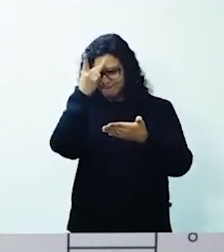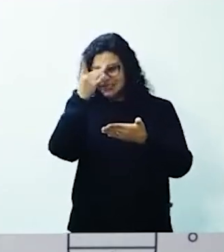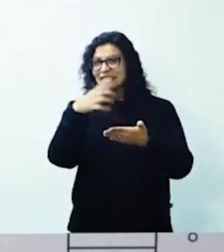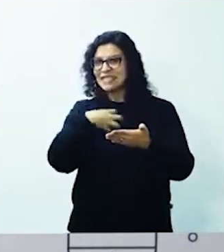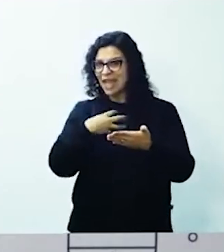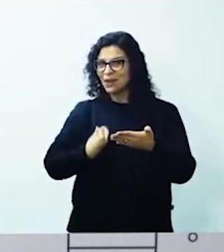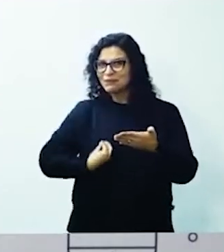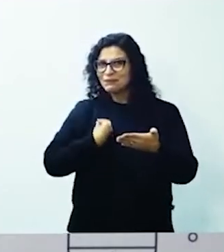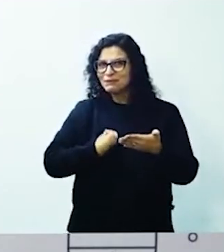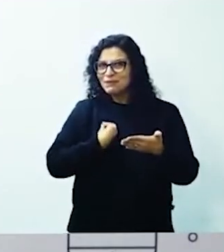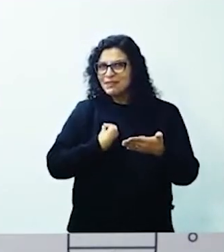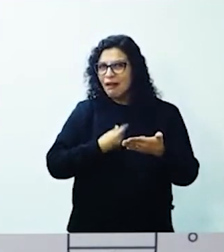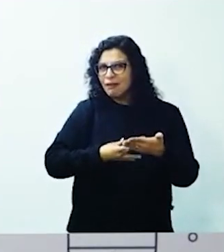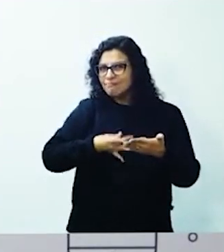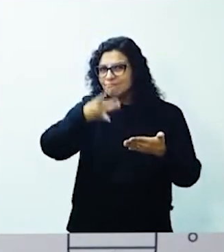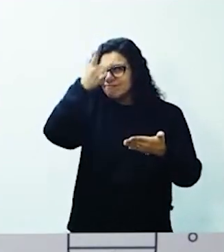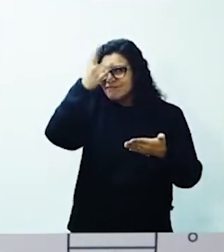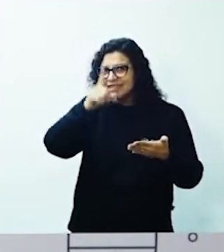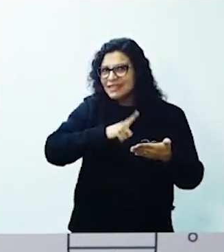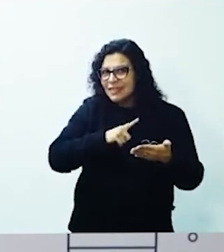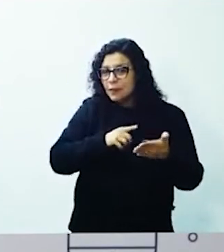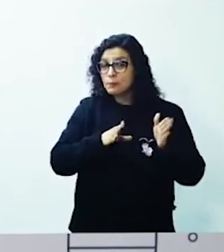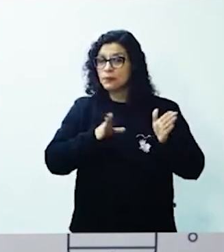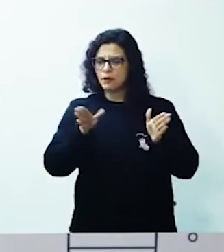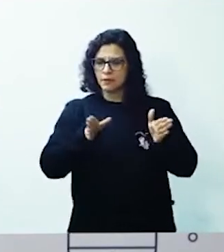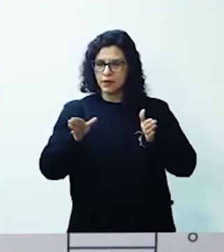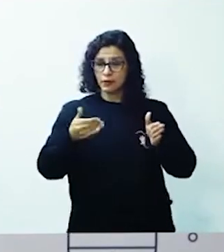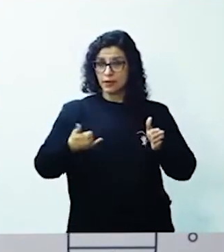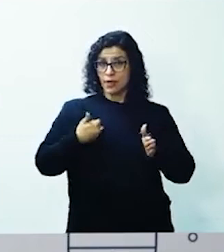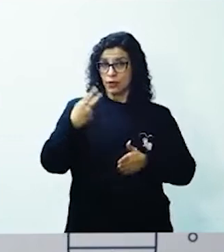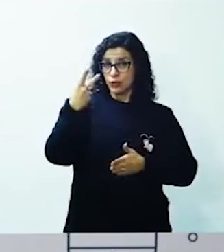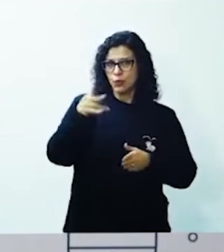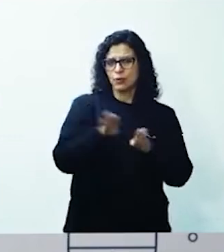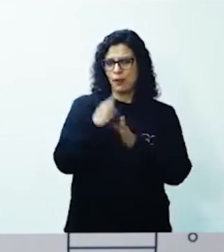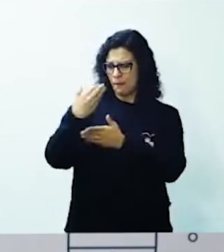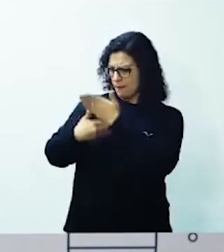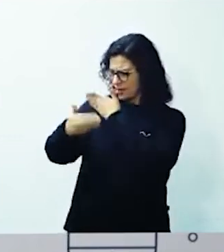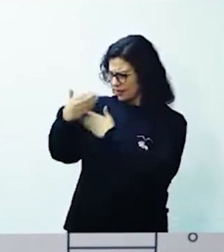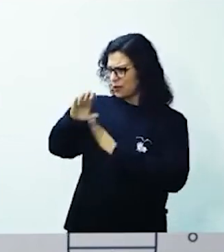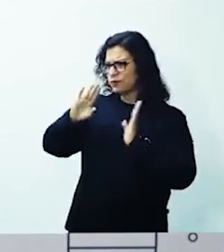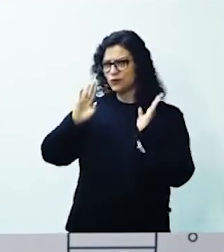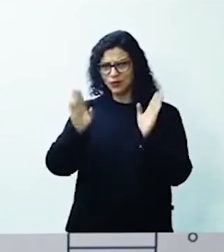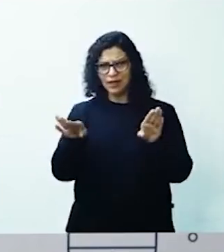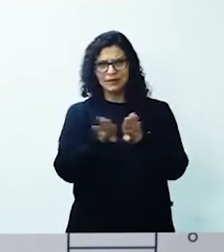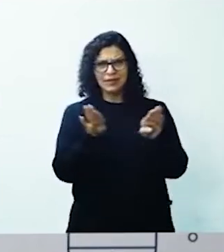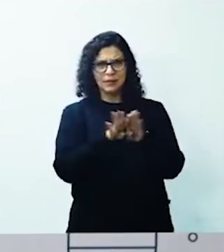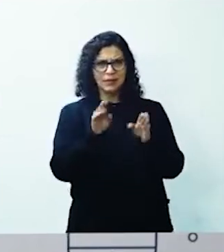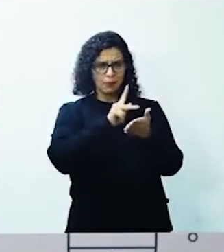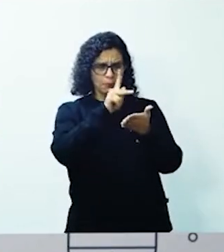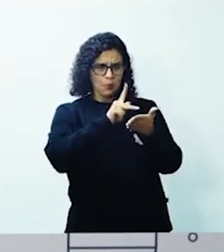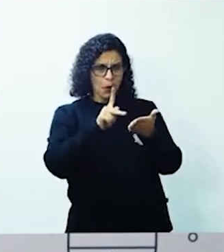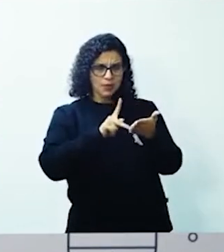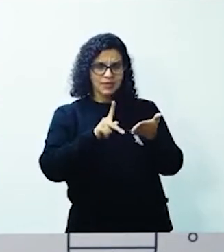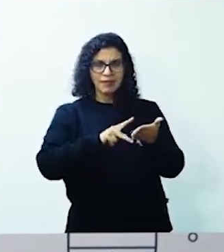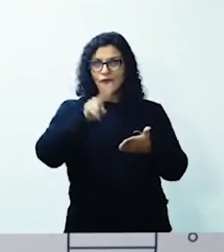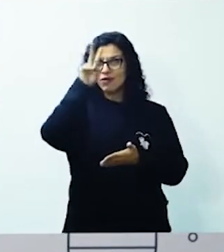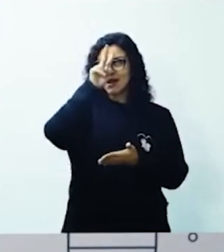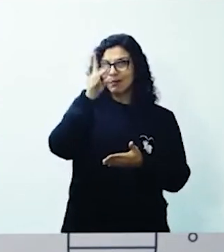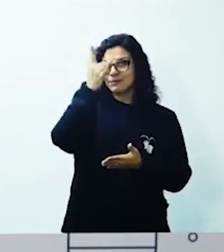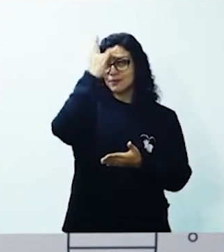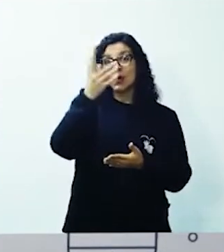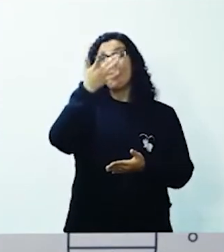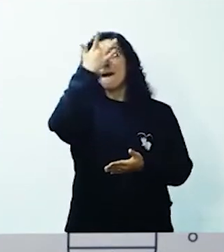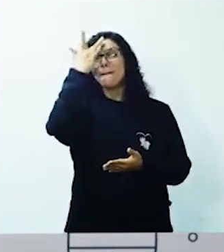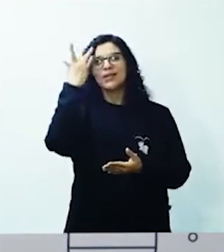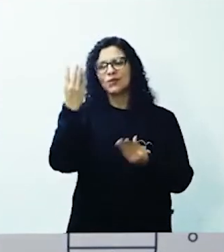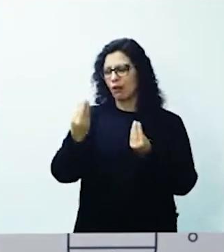que nesse período aí, da idade que você está para trás, será que algum poema marcou a sua vida? Será que alguém te